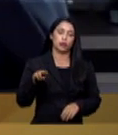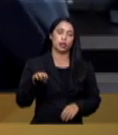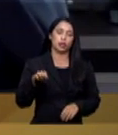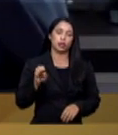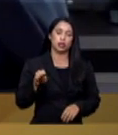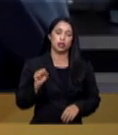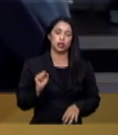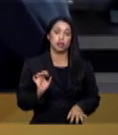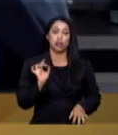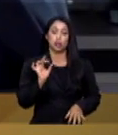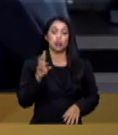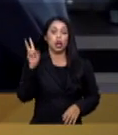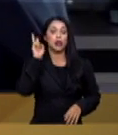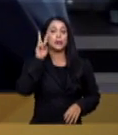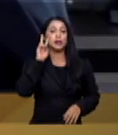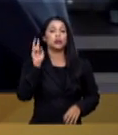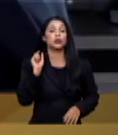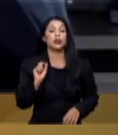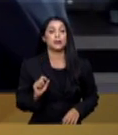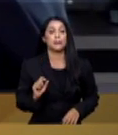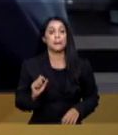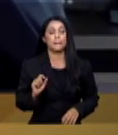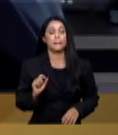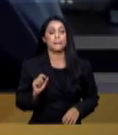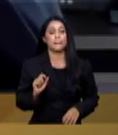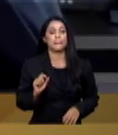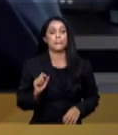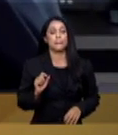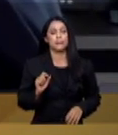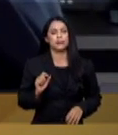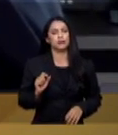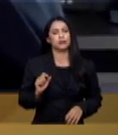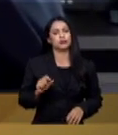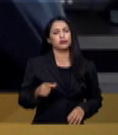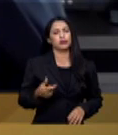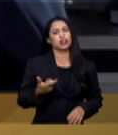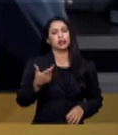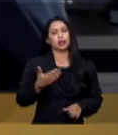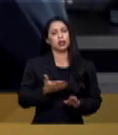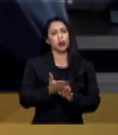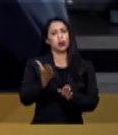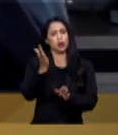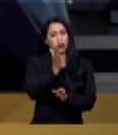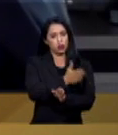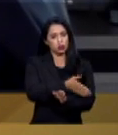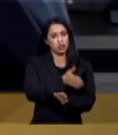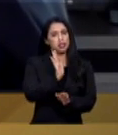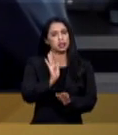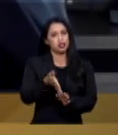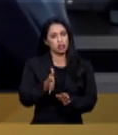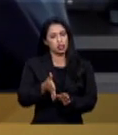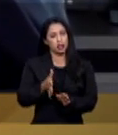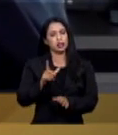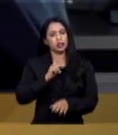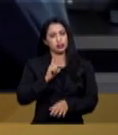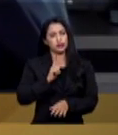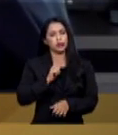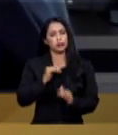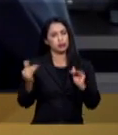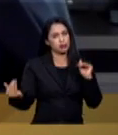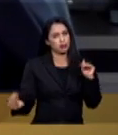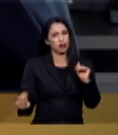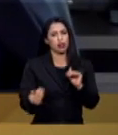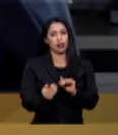Marques. E apenas relembrando que, em hipóteses anteriores, nós também adotamos essa